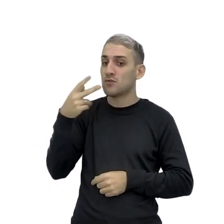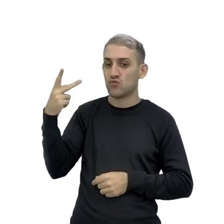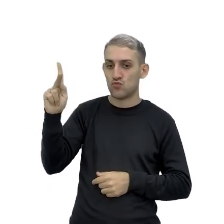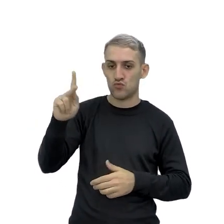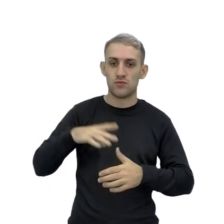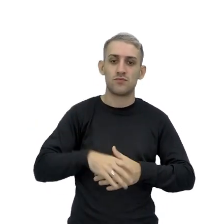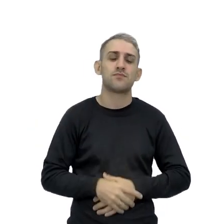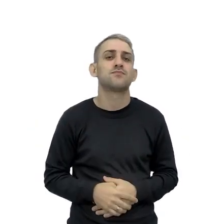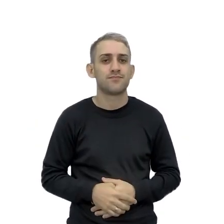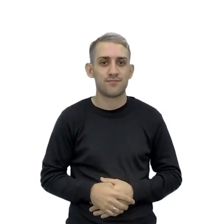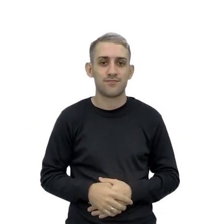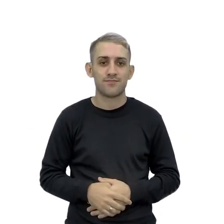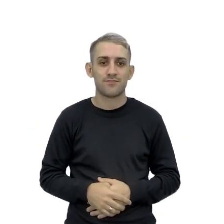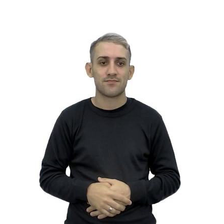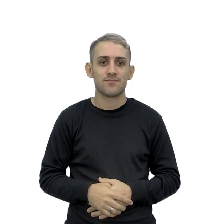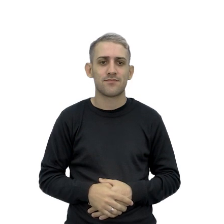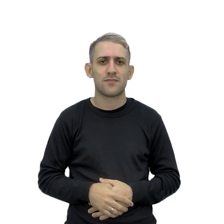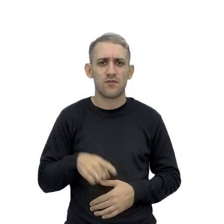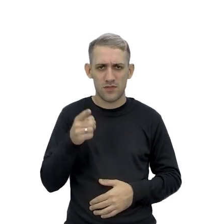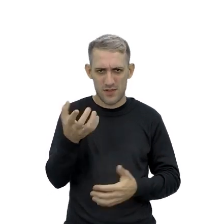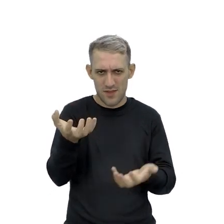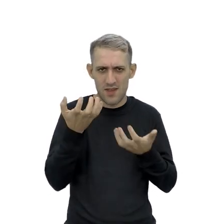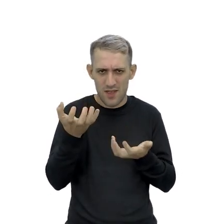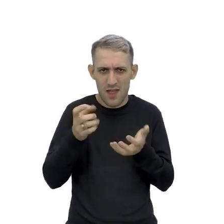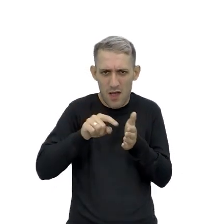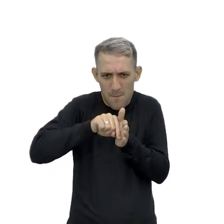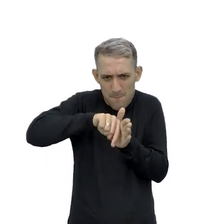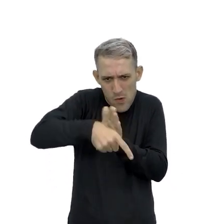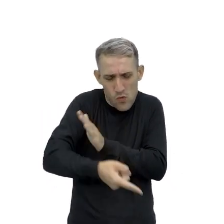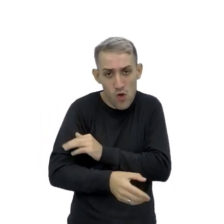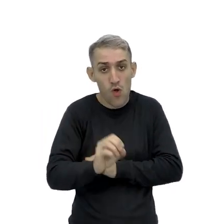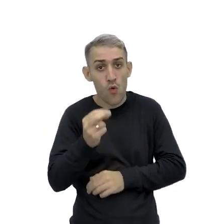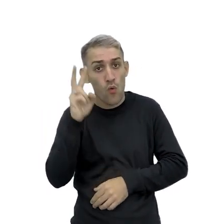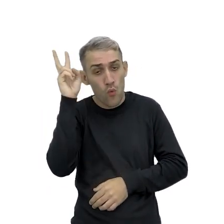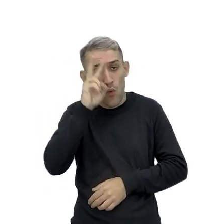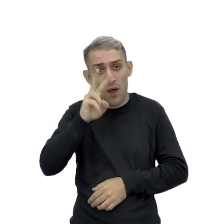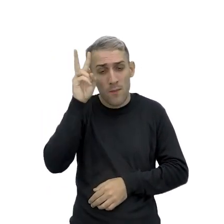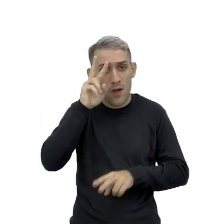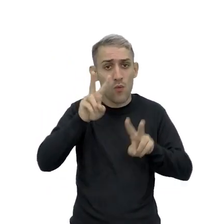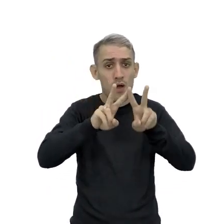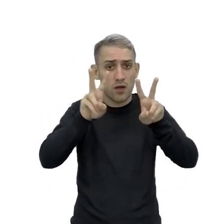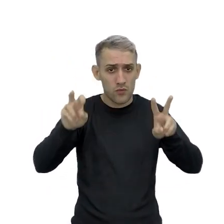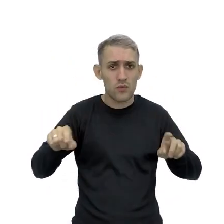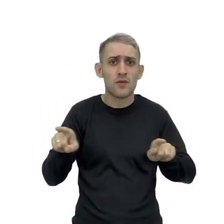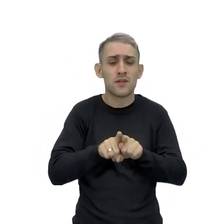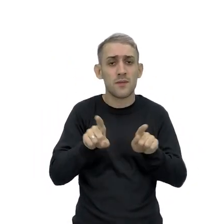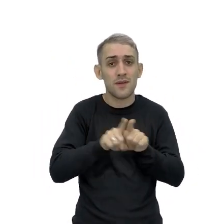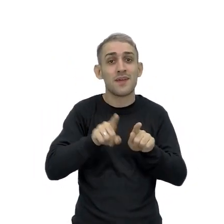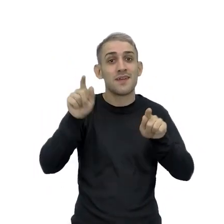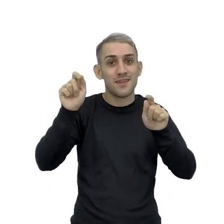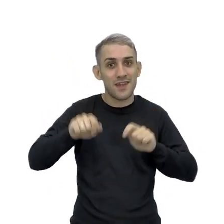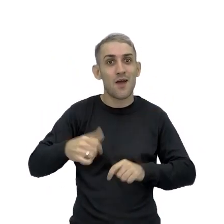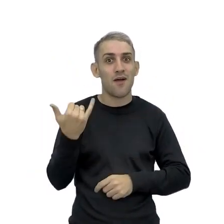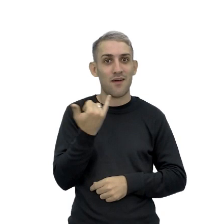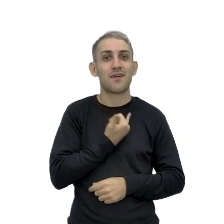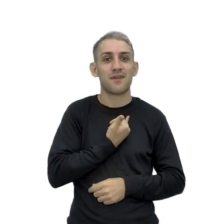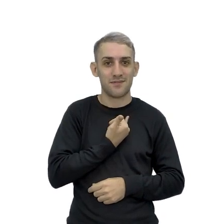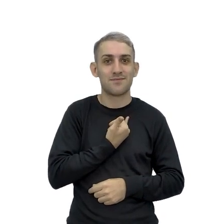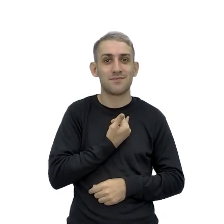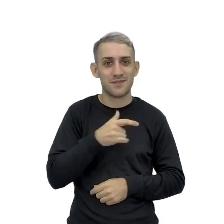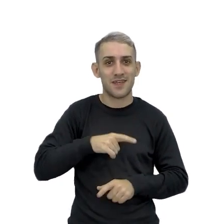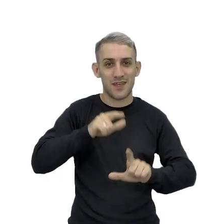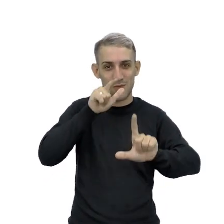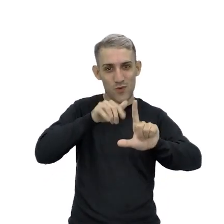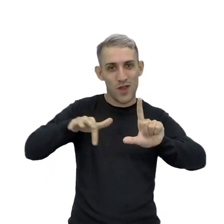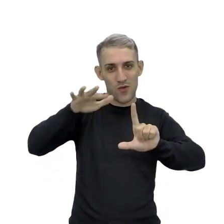opinião. Você quer aprofundar ou retomar os temas? Você também pode deixar isso para a gente. Esse QR